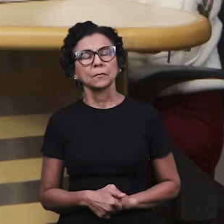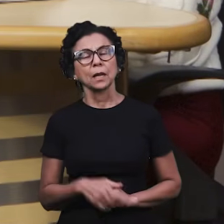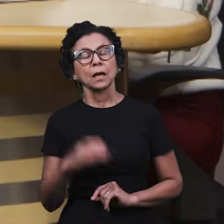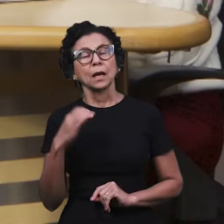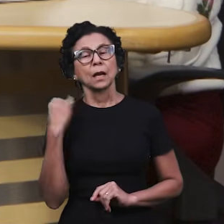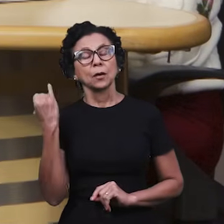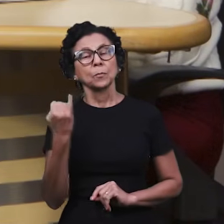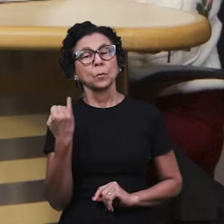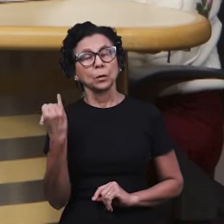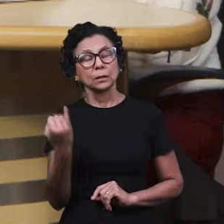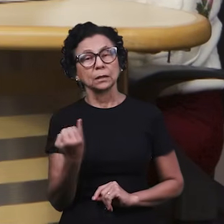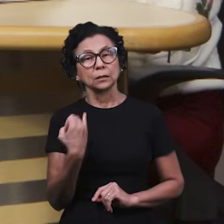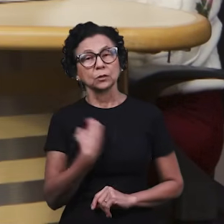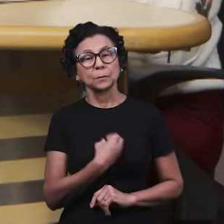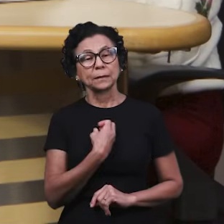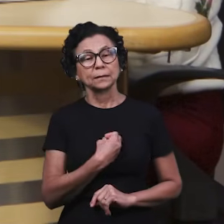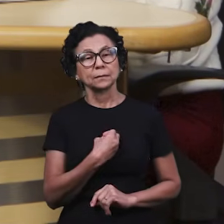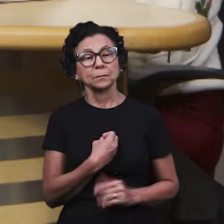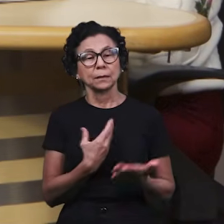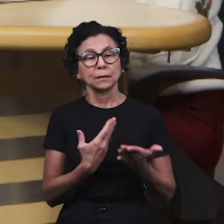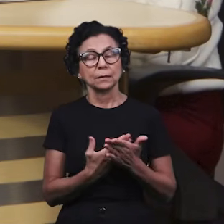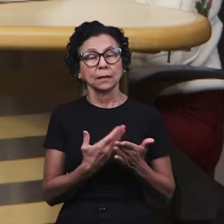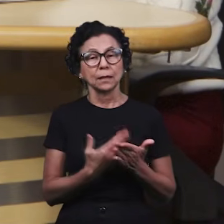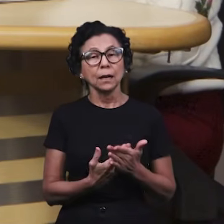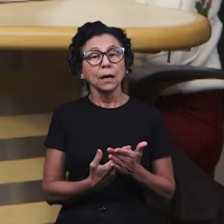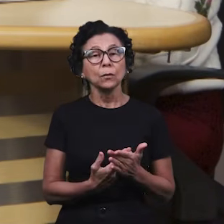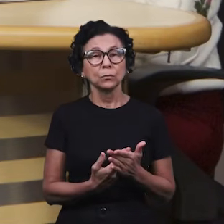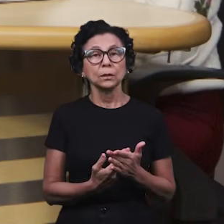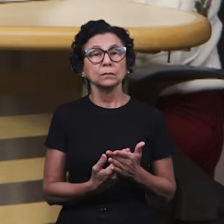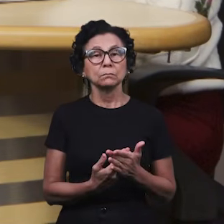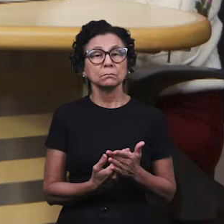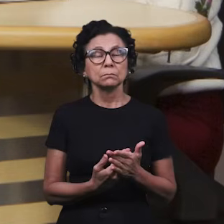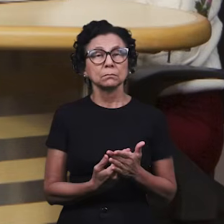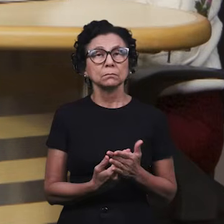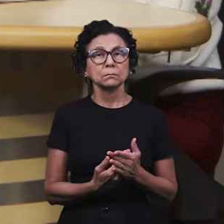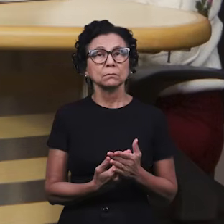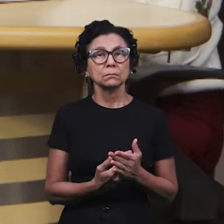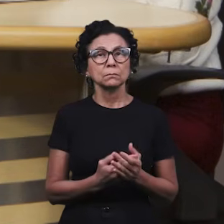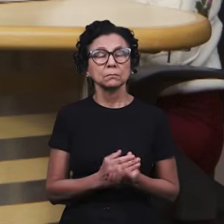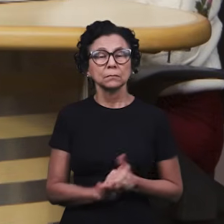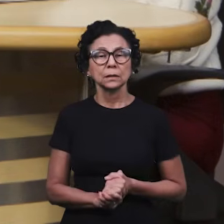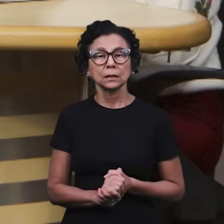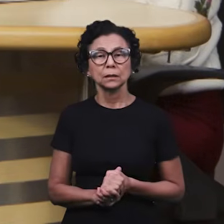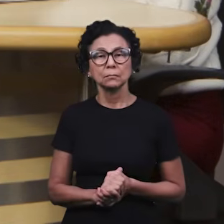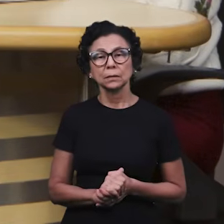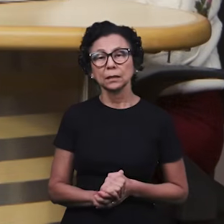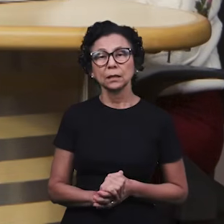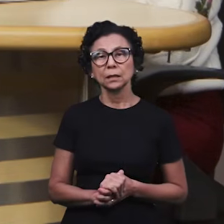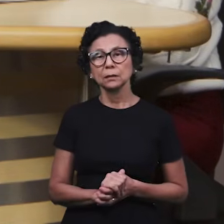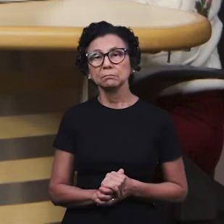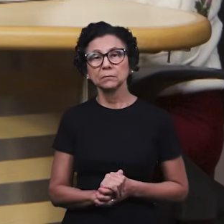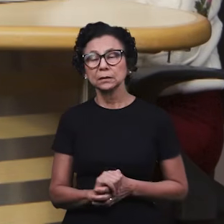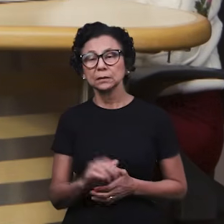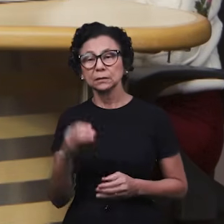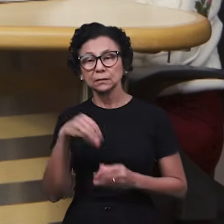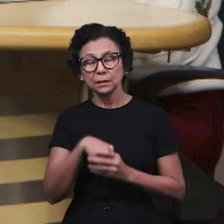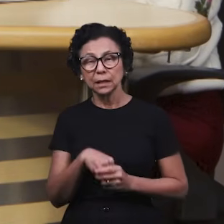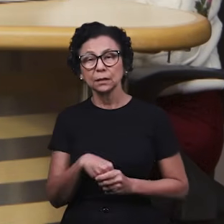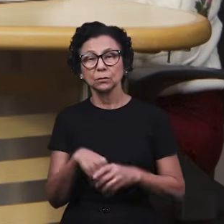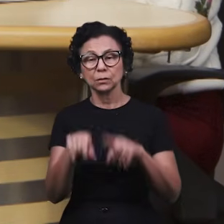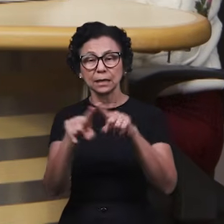também é importante que ele tenha sido disponível nas salas, para que as crianças circulem na